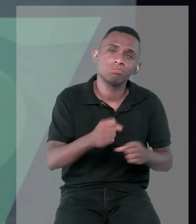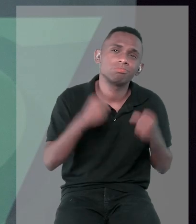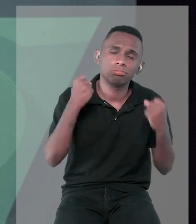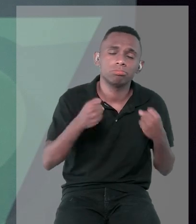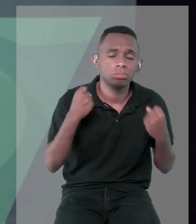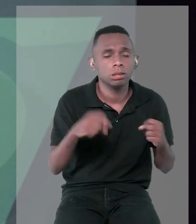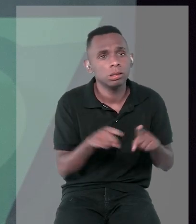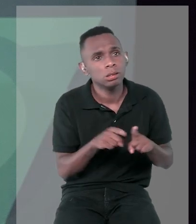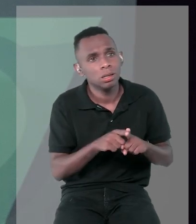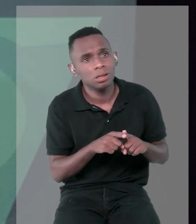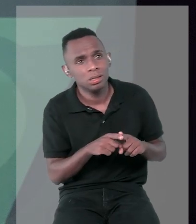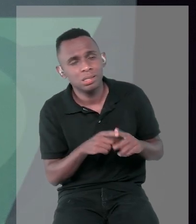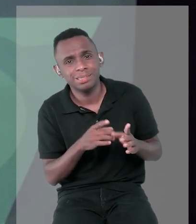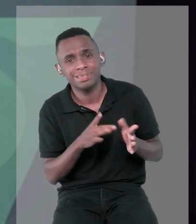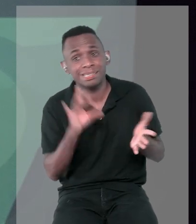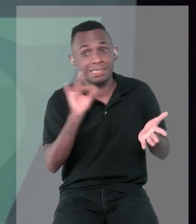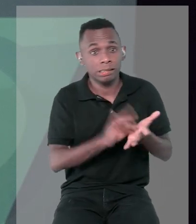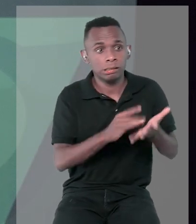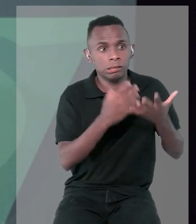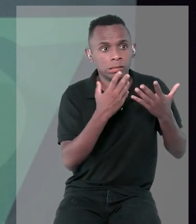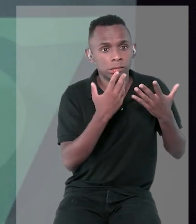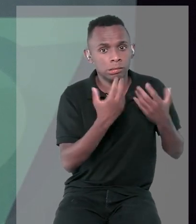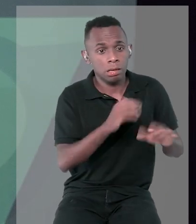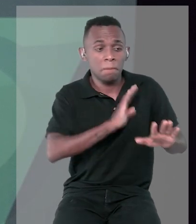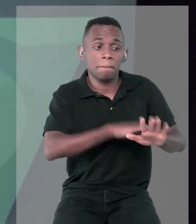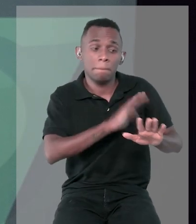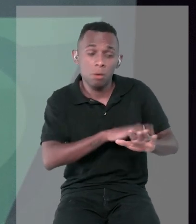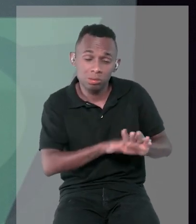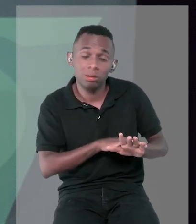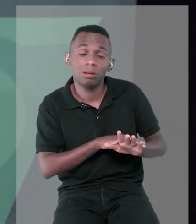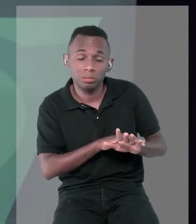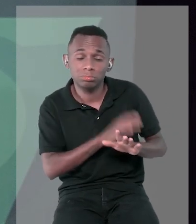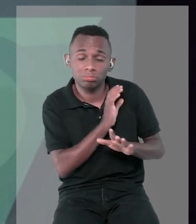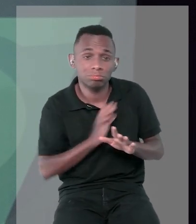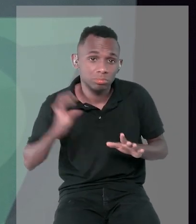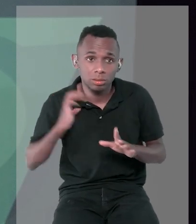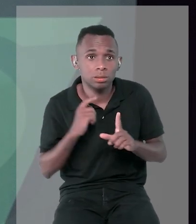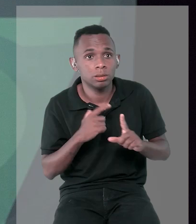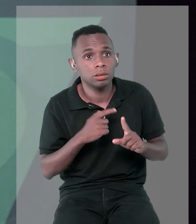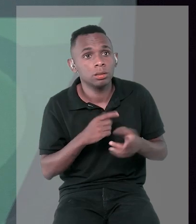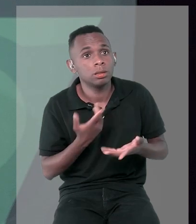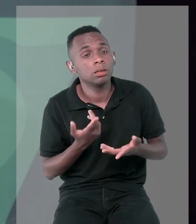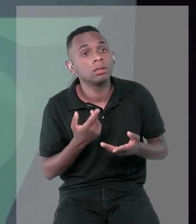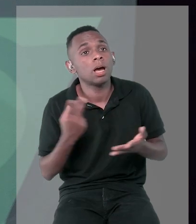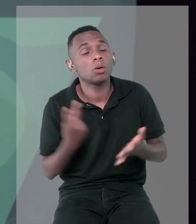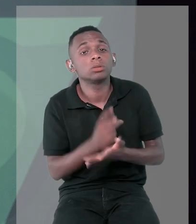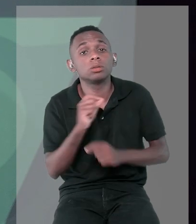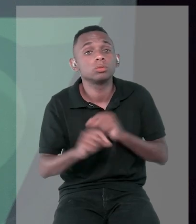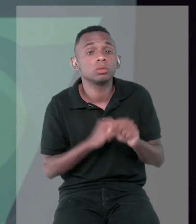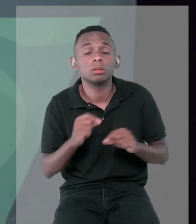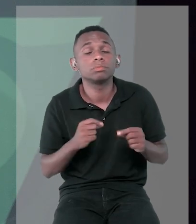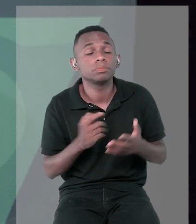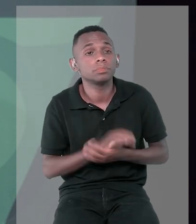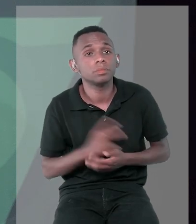militância que não é militância assumida, porque ela não assumia nada, que é a Clarice, por ter liberdade, elas acabam